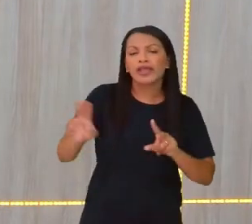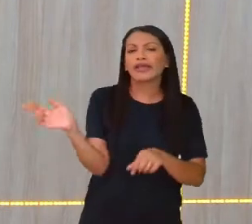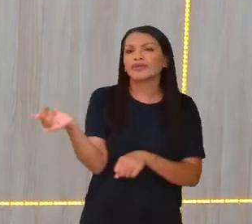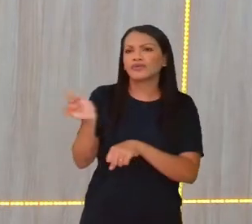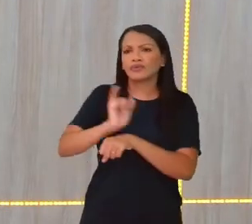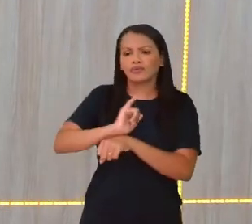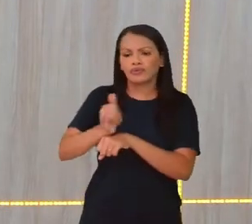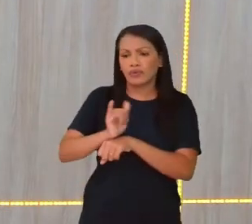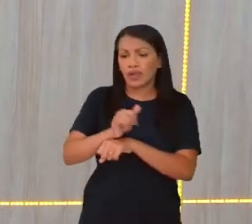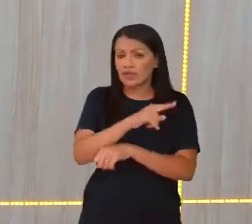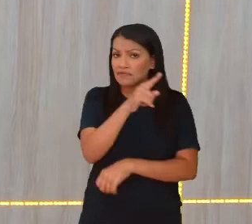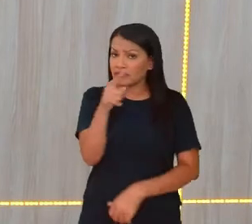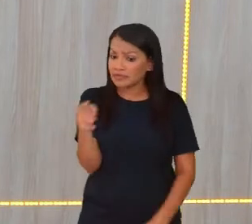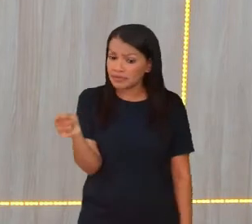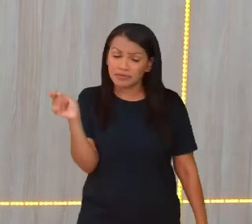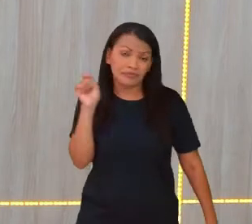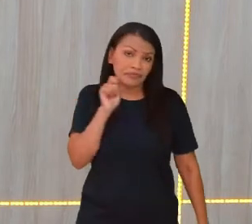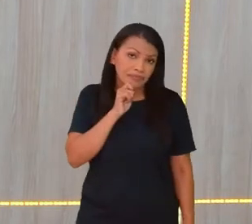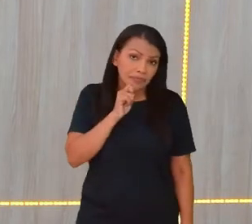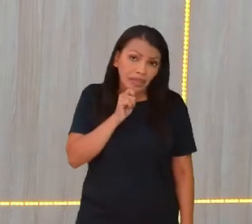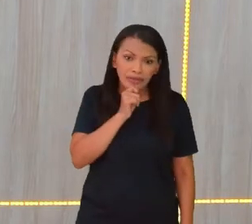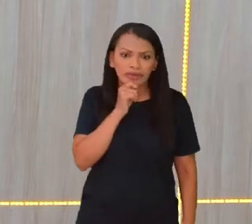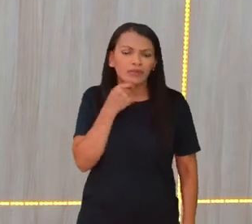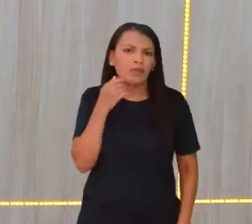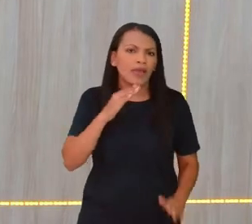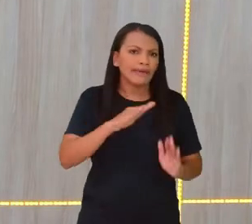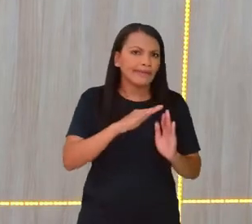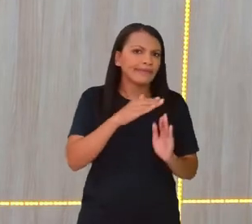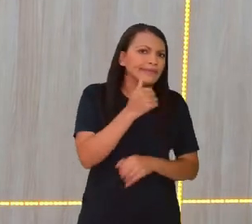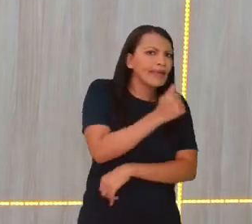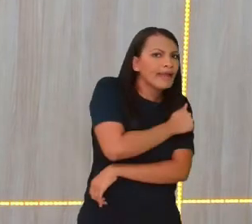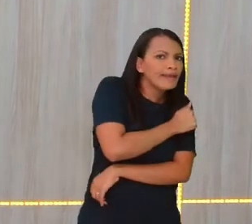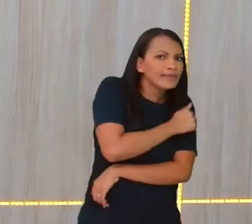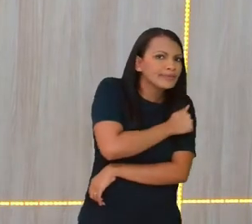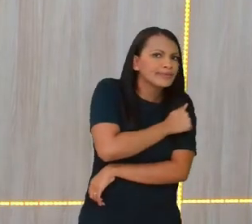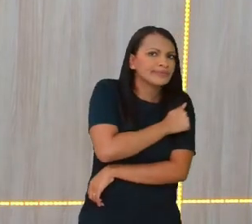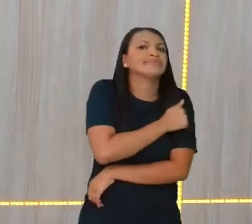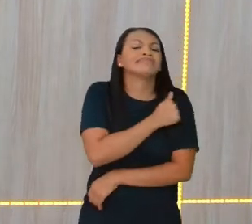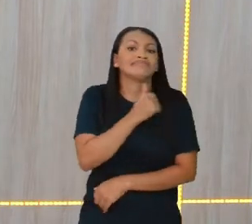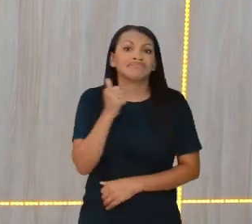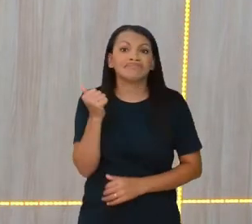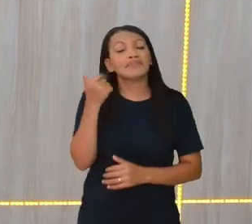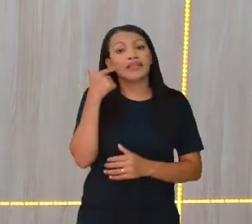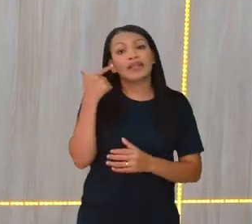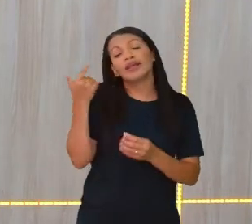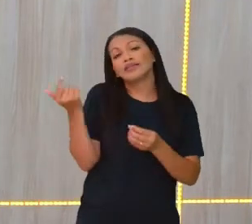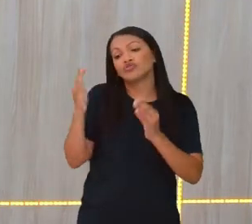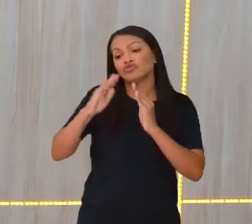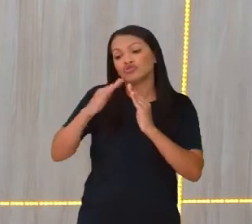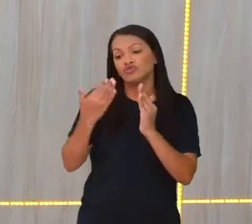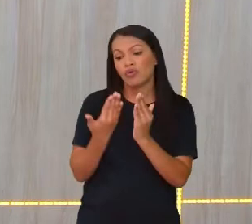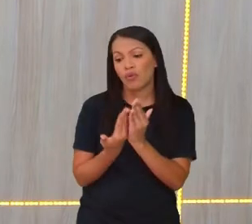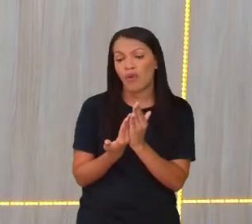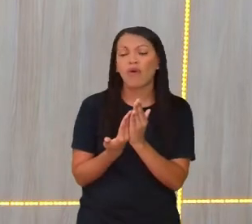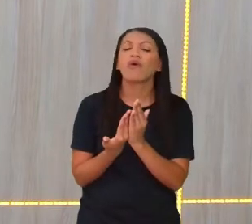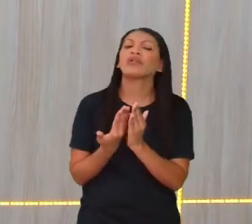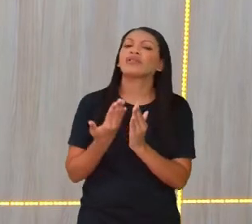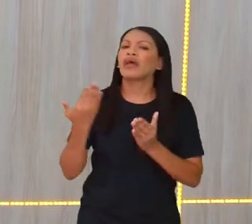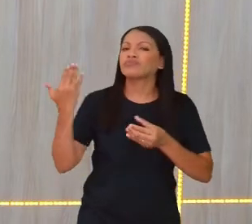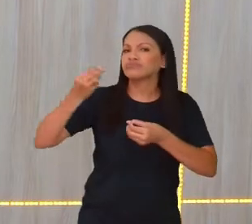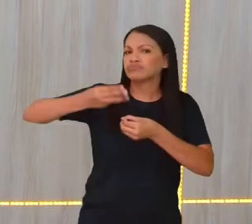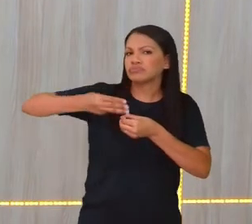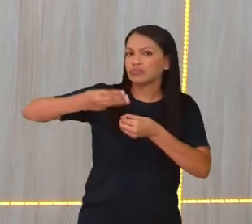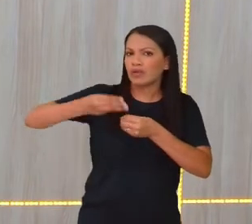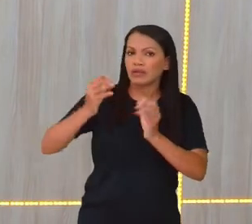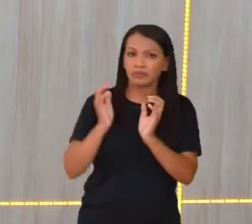se você não é estudante da nossa rede e quer assistir aí depois as nossas aulas, né? De repente tá aí vendo pela TV